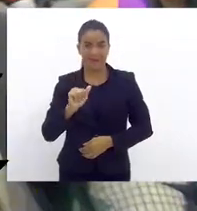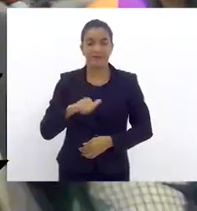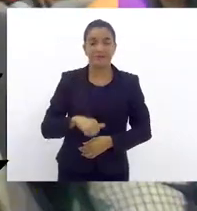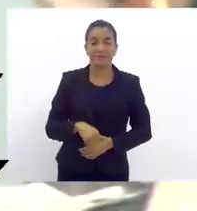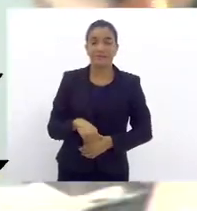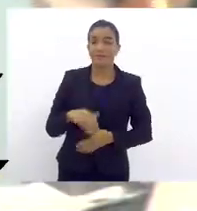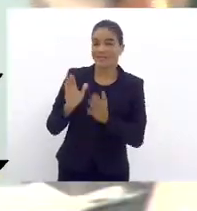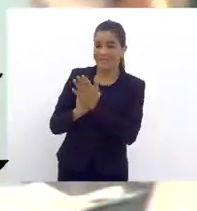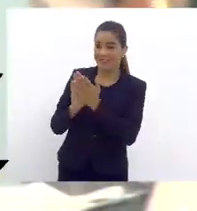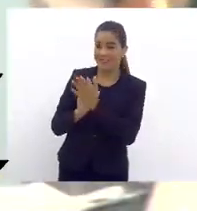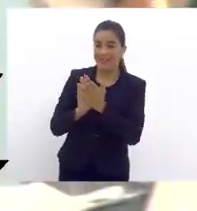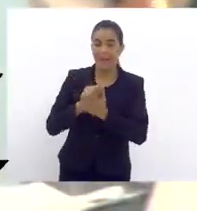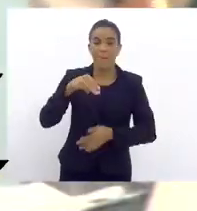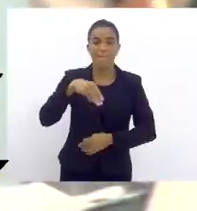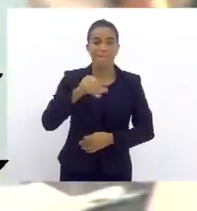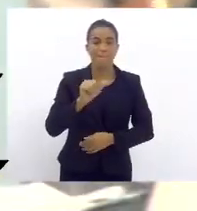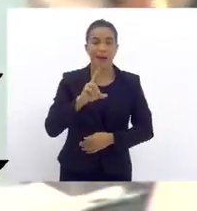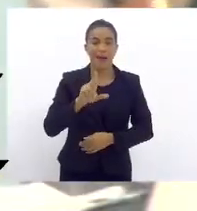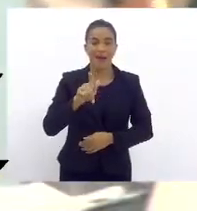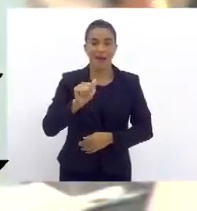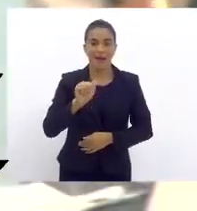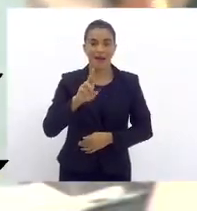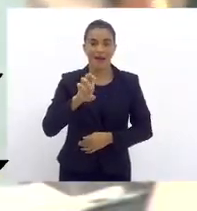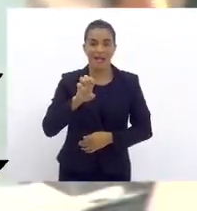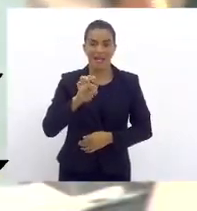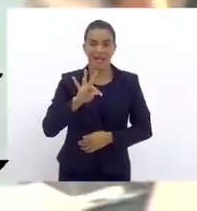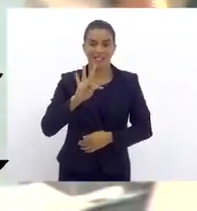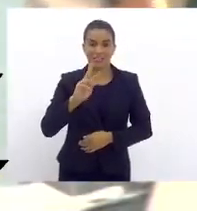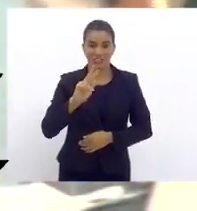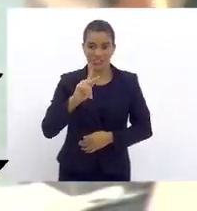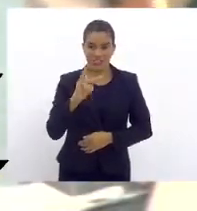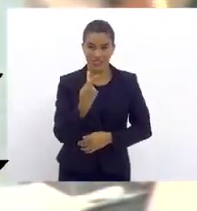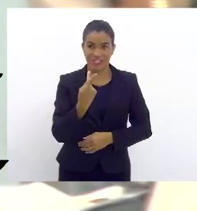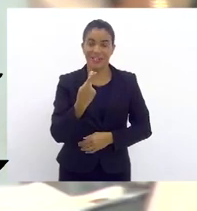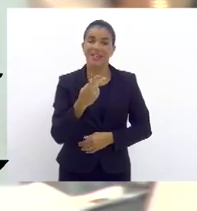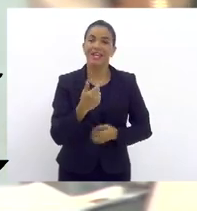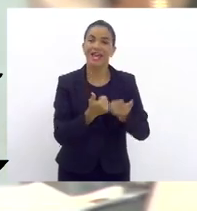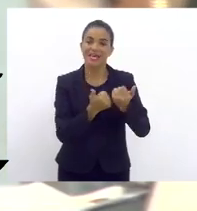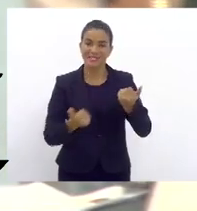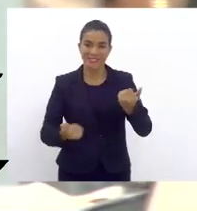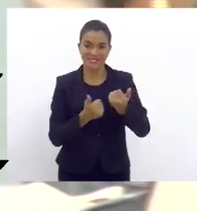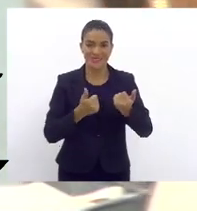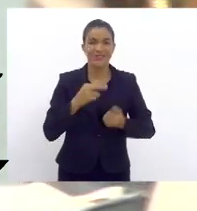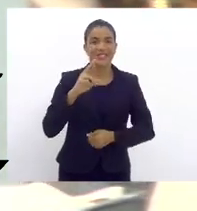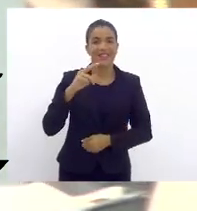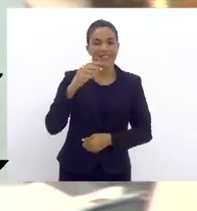a Margarete Azevedo que assessora da nossa Renata Souza